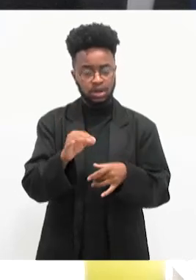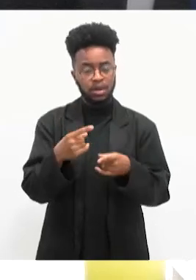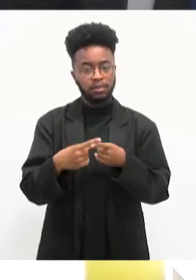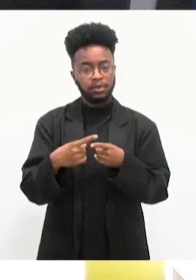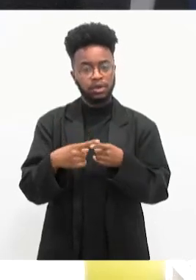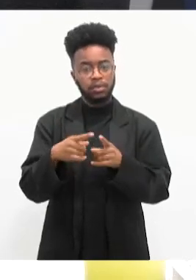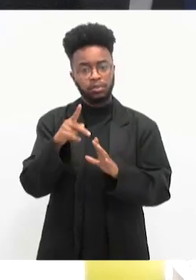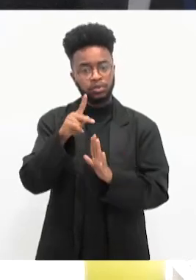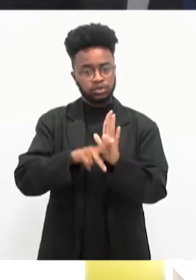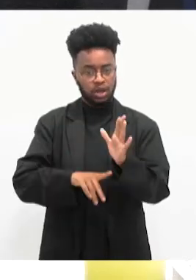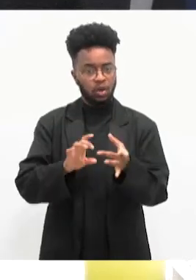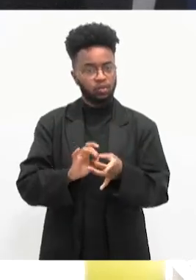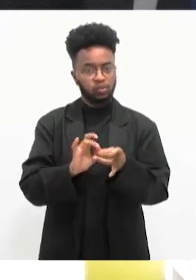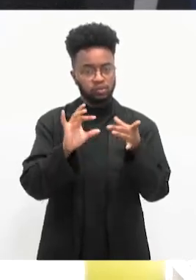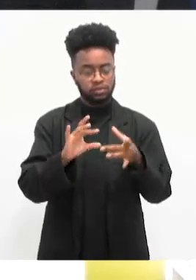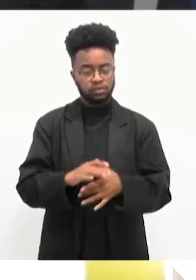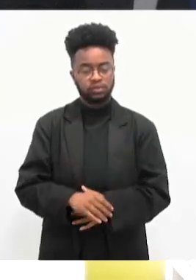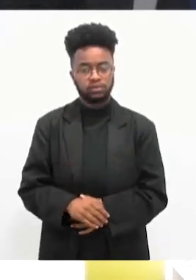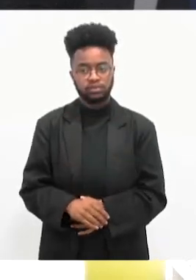sendo autorizativo.